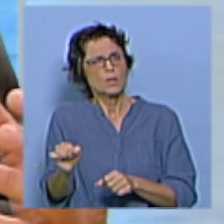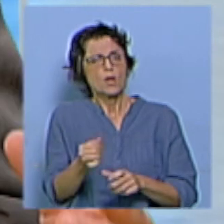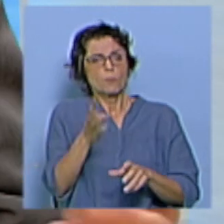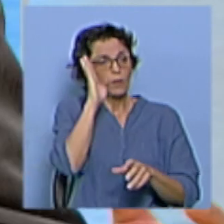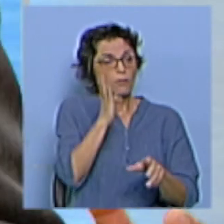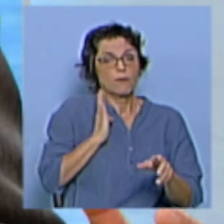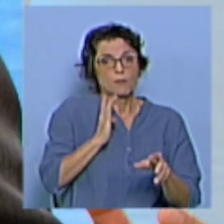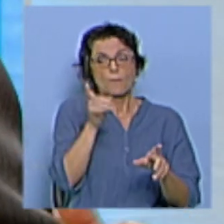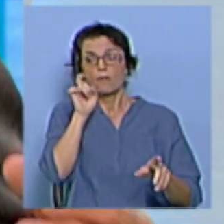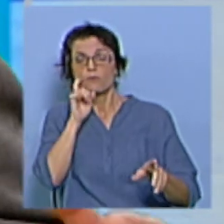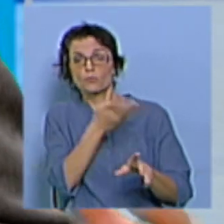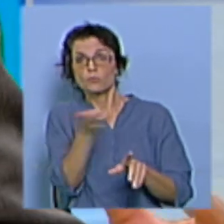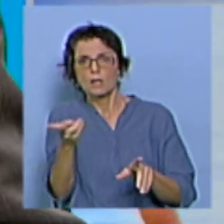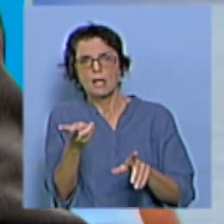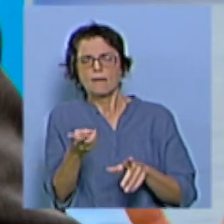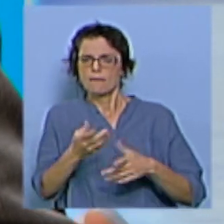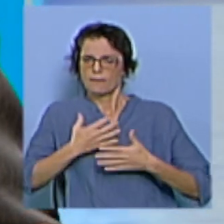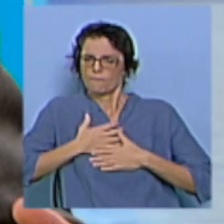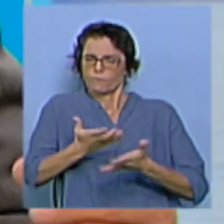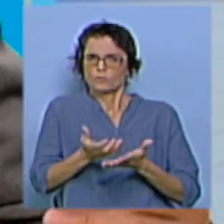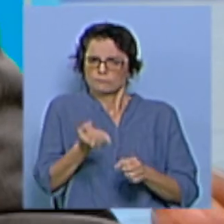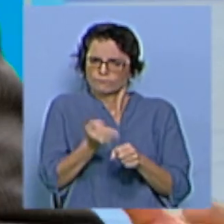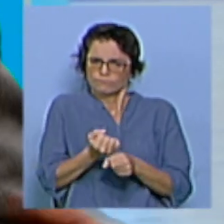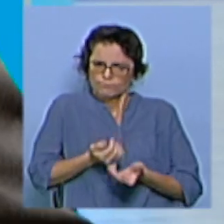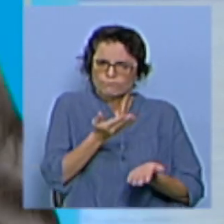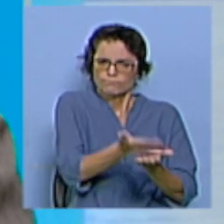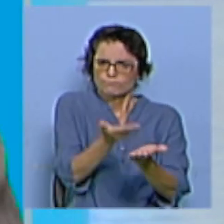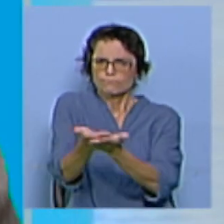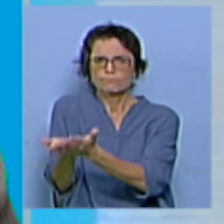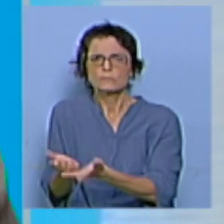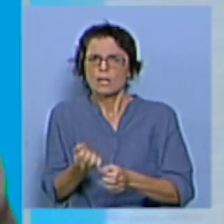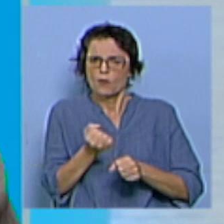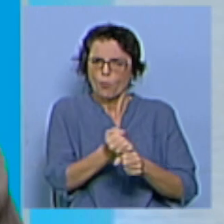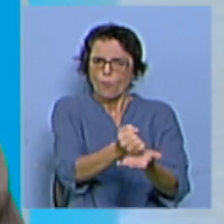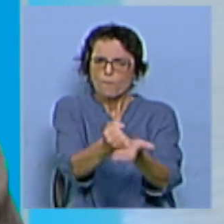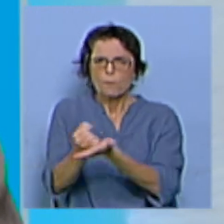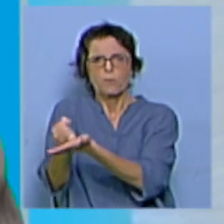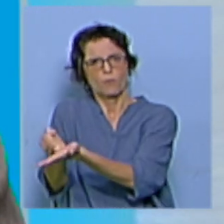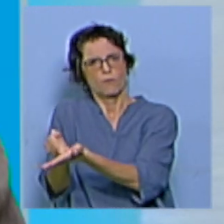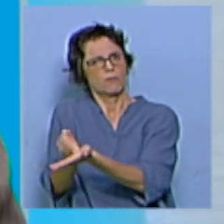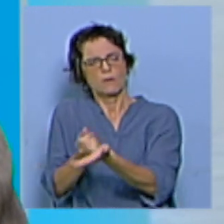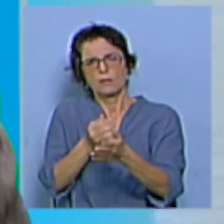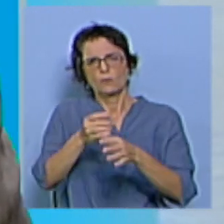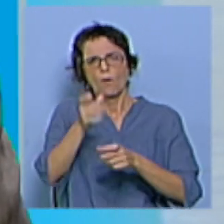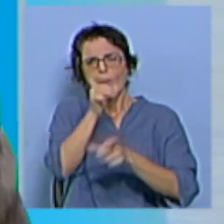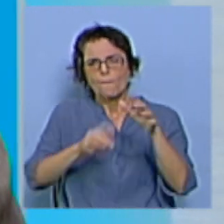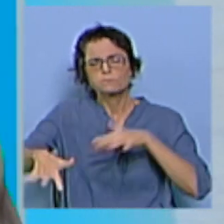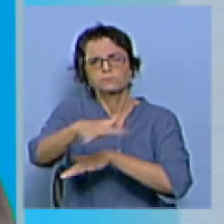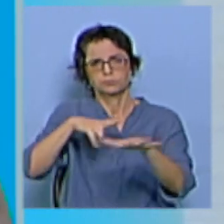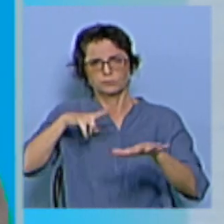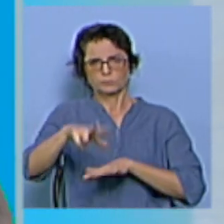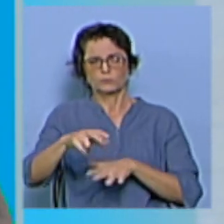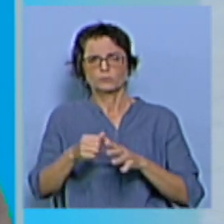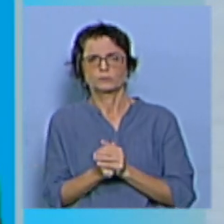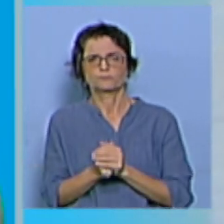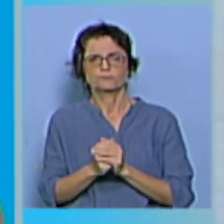isso ao serviço do país. Portanto, partilharam com os outros. Vieram para a rua exatamente para conduzir, para orientar, para apoiar.